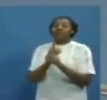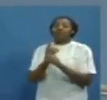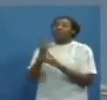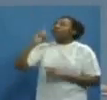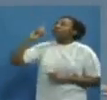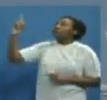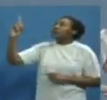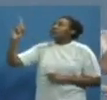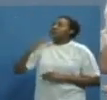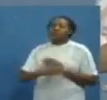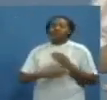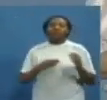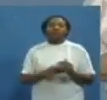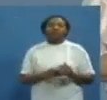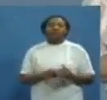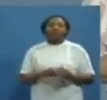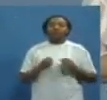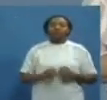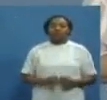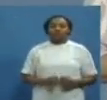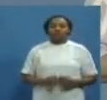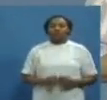E ninguém de vós pode me perguntar: